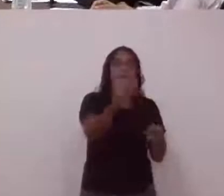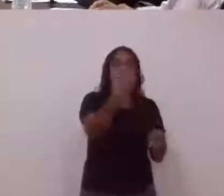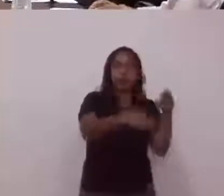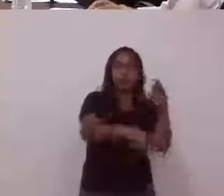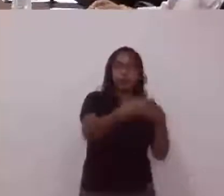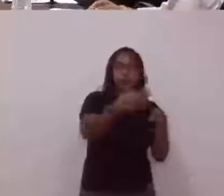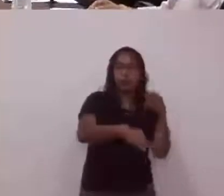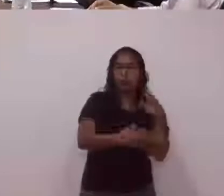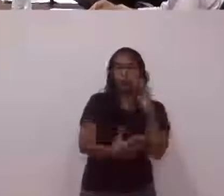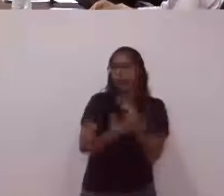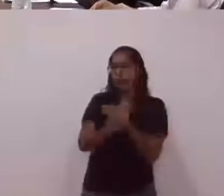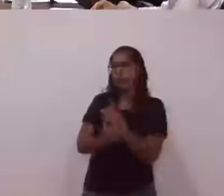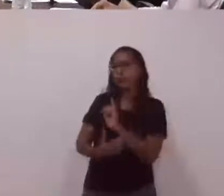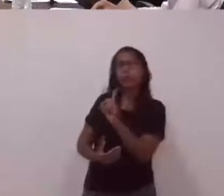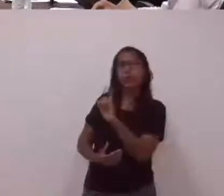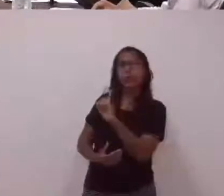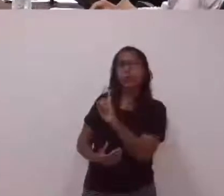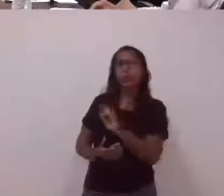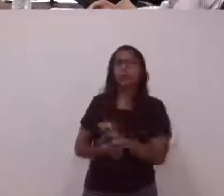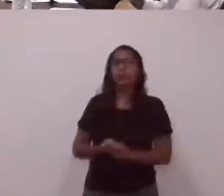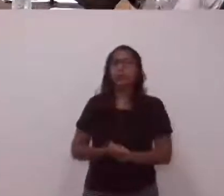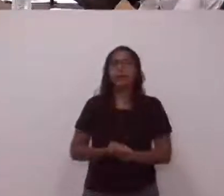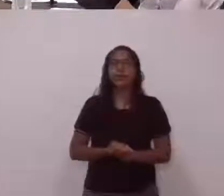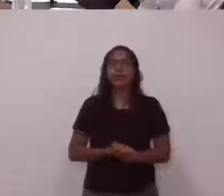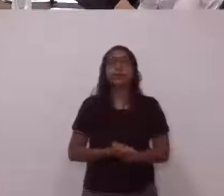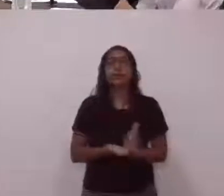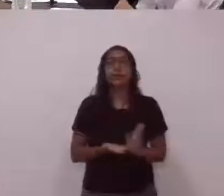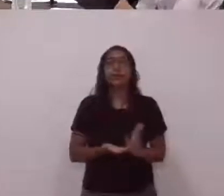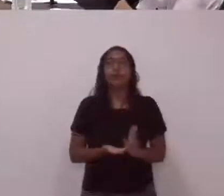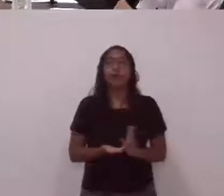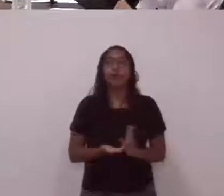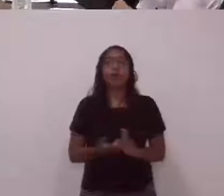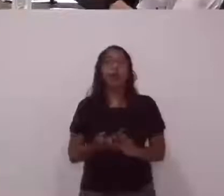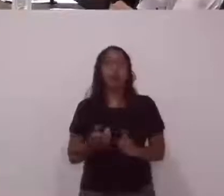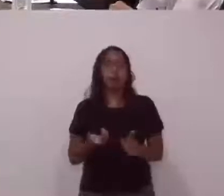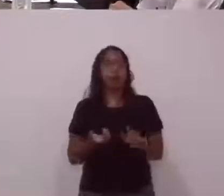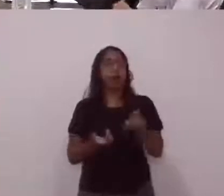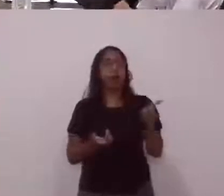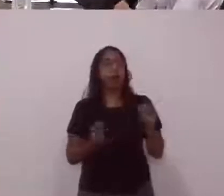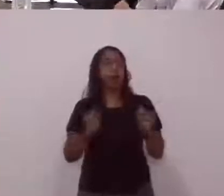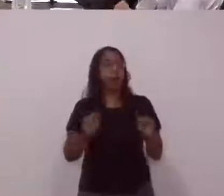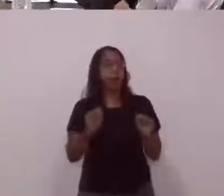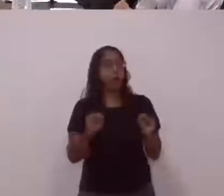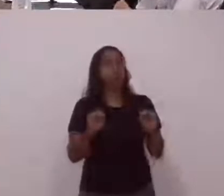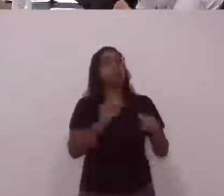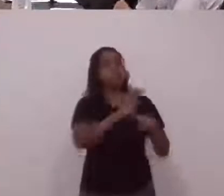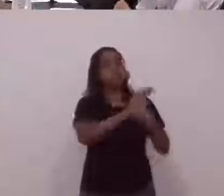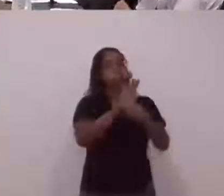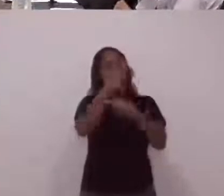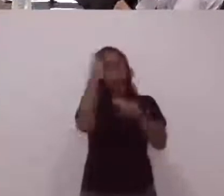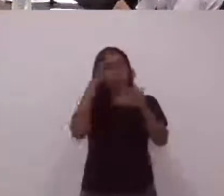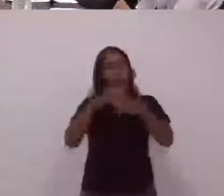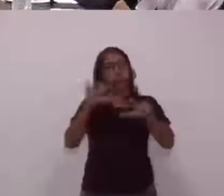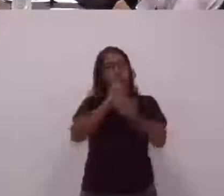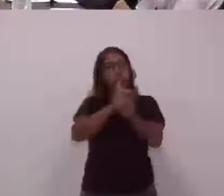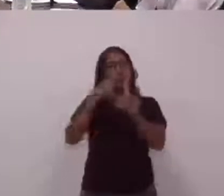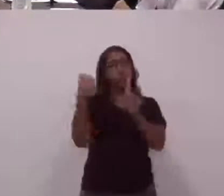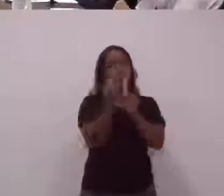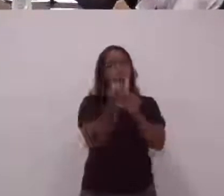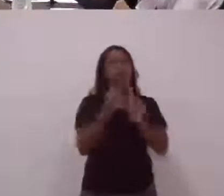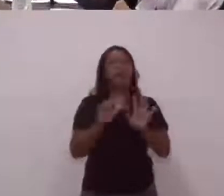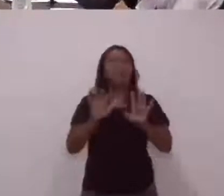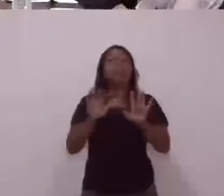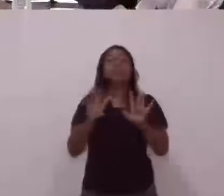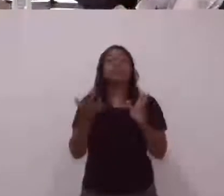Ainda que o agente público tenha certa liberdade para satisfazer ao interesse público, ele não pode fazer isso de